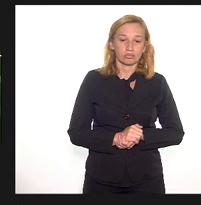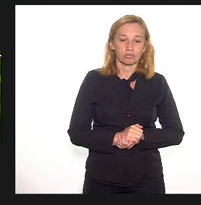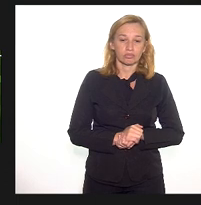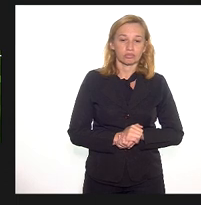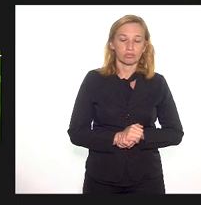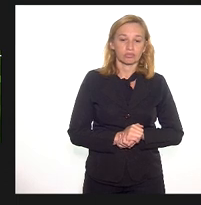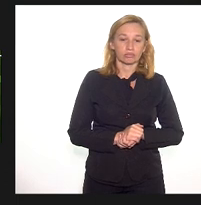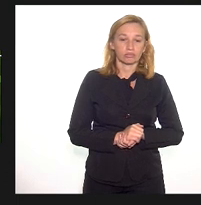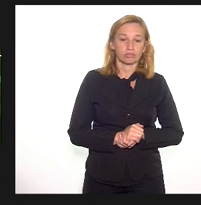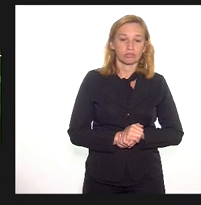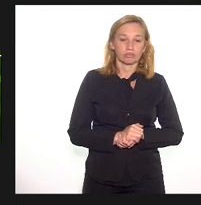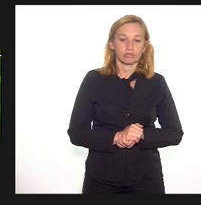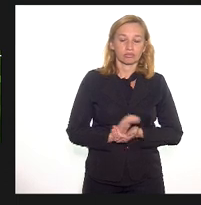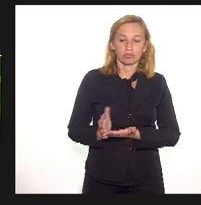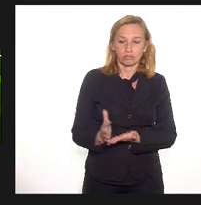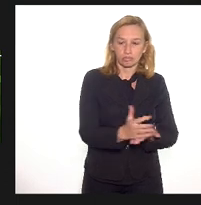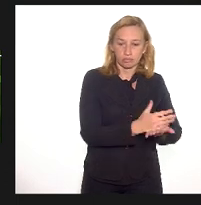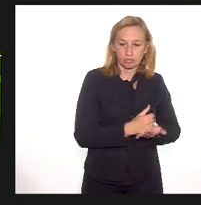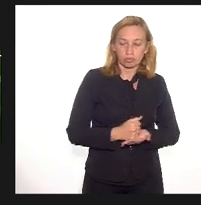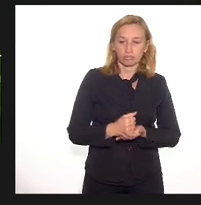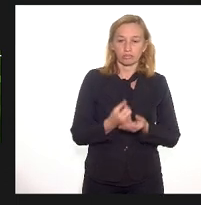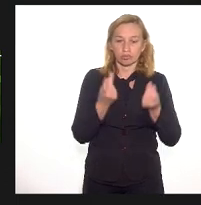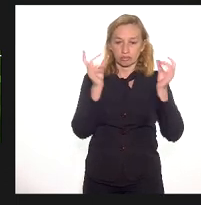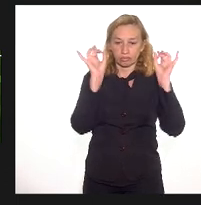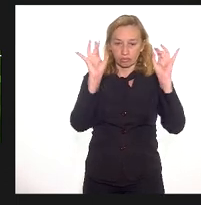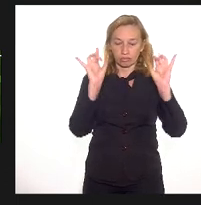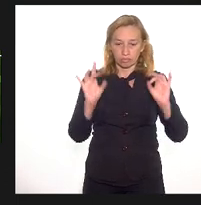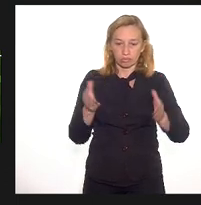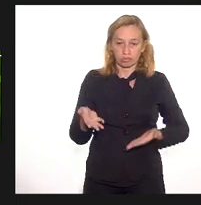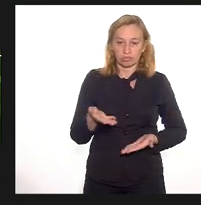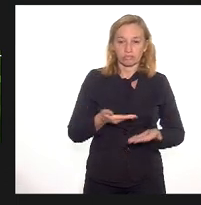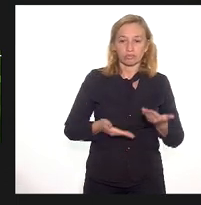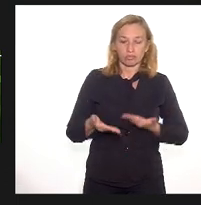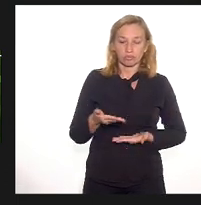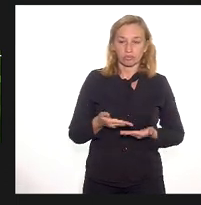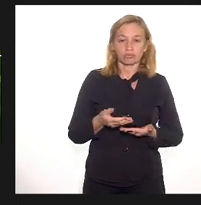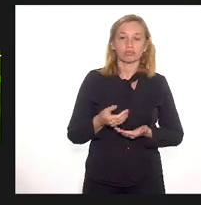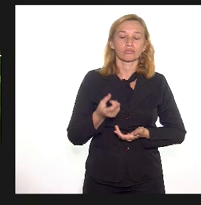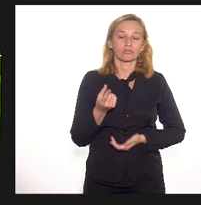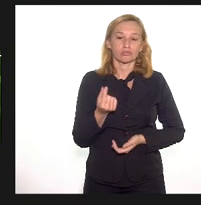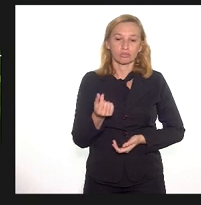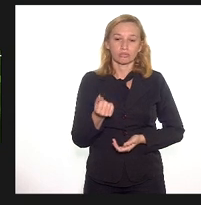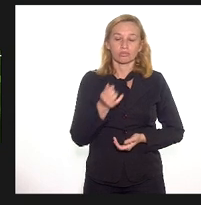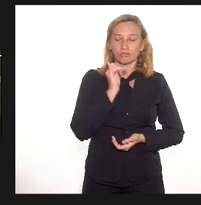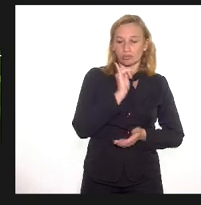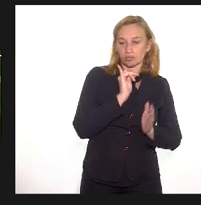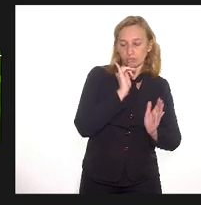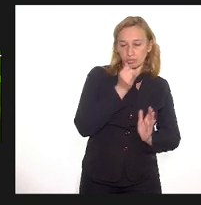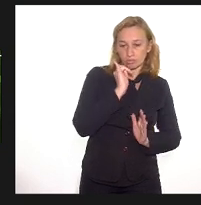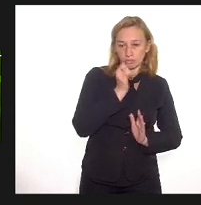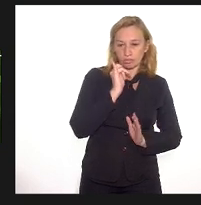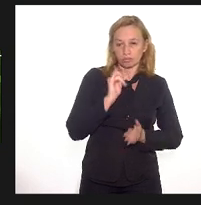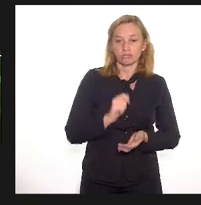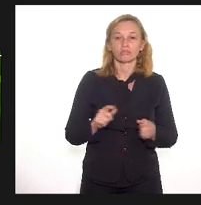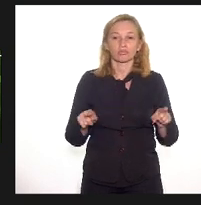a Declaração de Apuração da Participação Especial, o DAP, é o Relatório de Gastos Trimestrais, o RGT, e os dados estão globalizados,